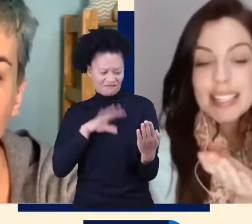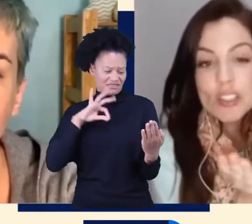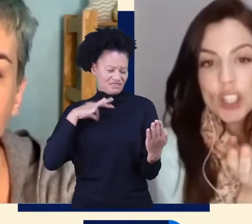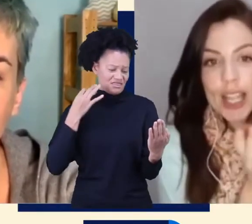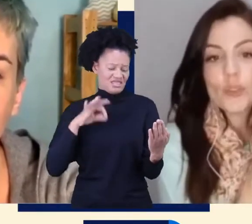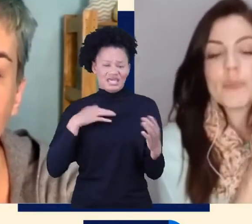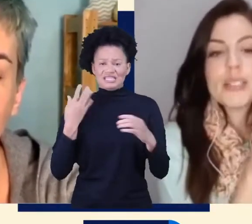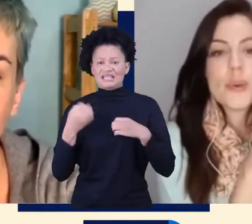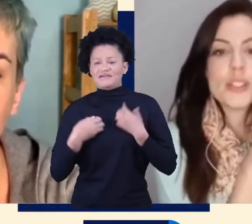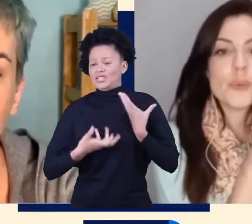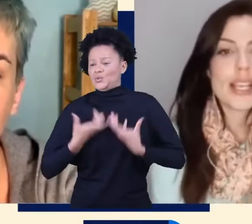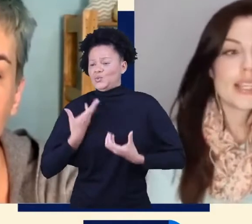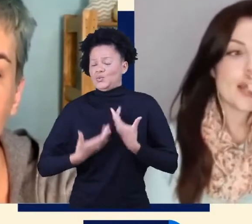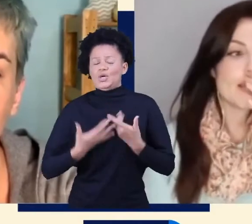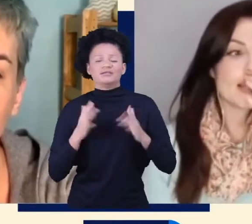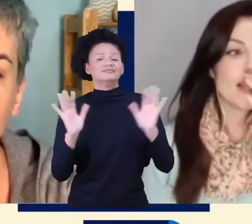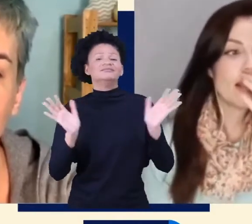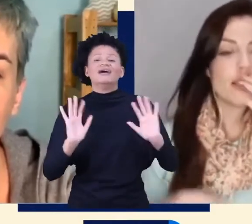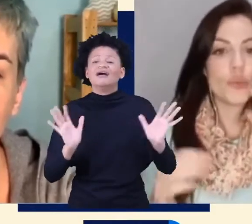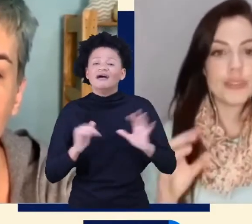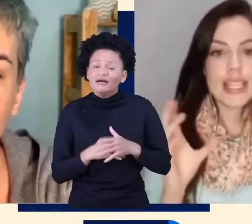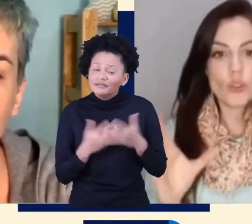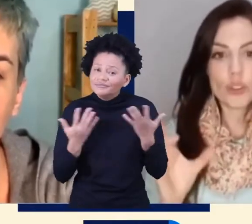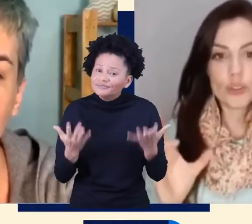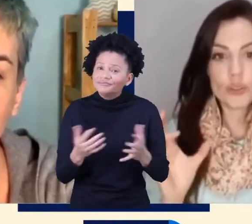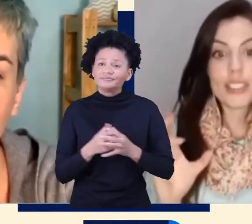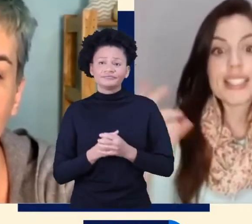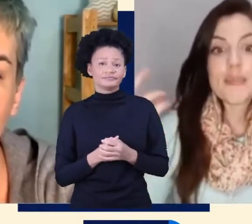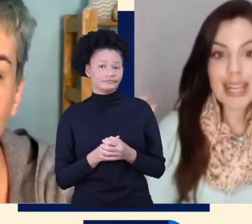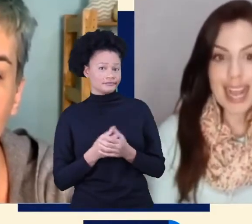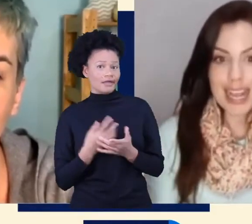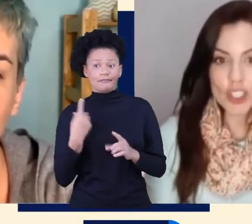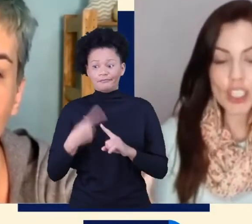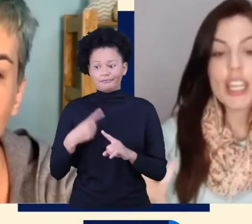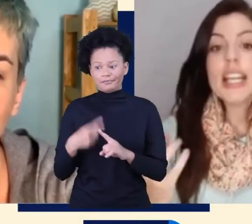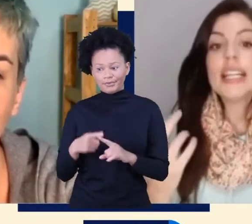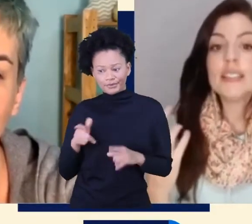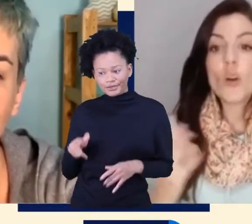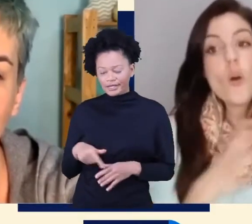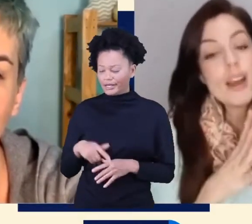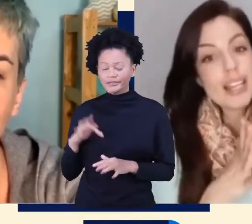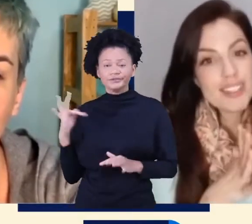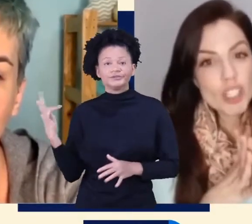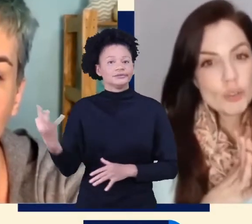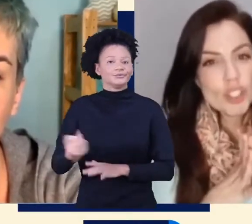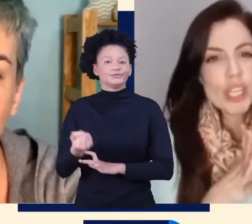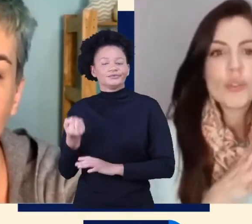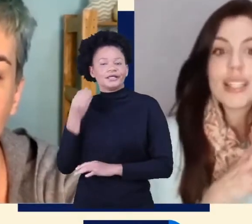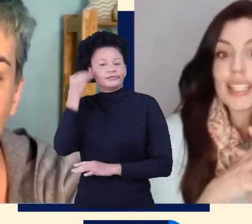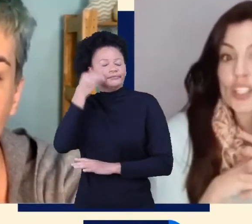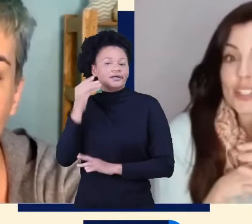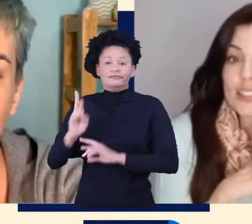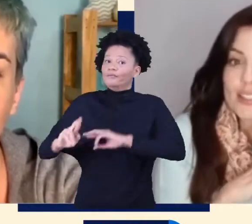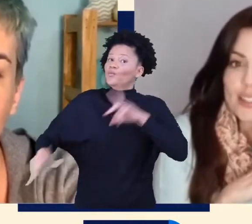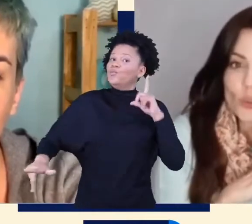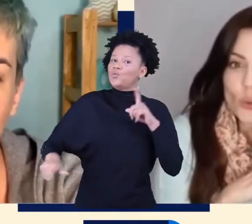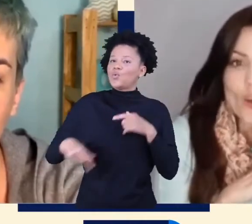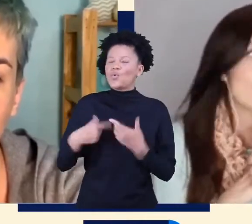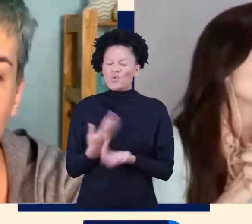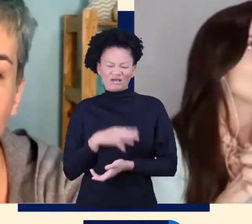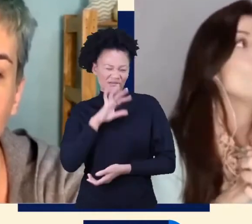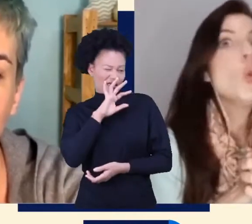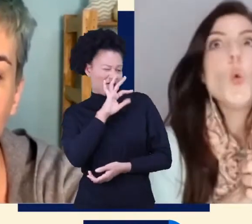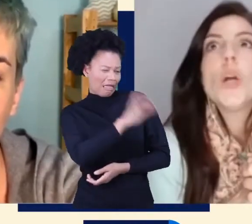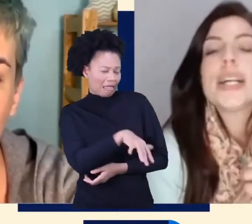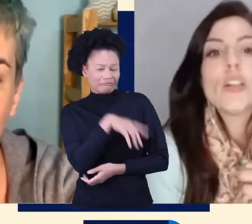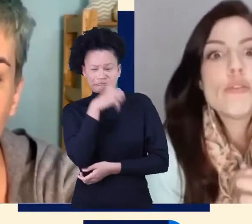E é desse jeito, principalmente porque a criança, ela não tem toda essa bagagem. Então, ou ela acha nojento, ou ela acha esquisito, ou